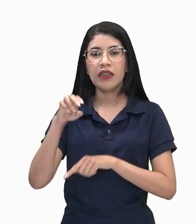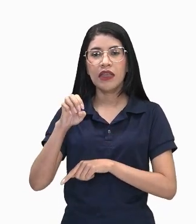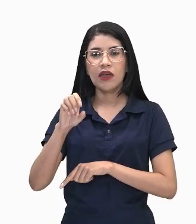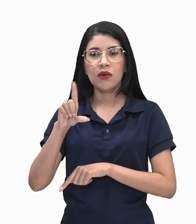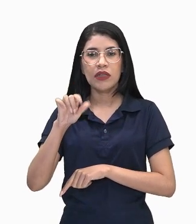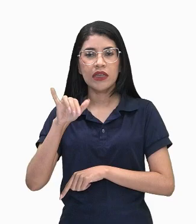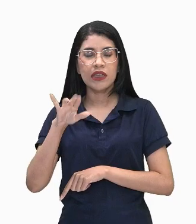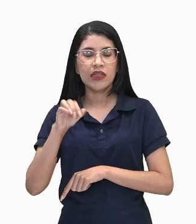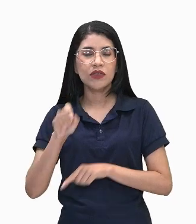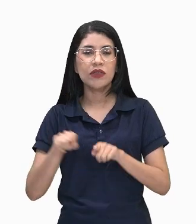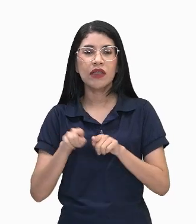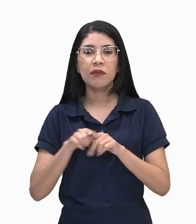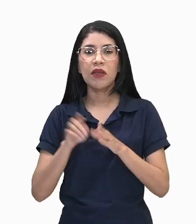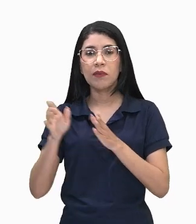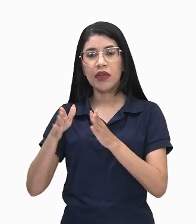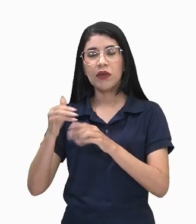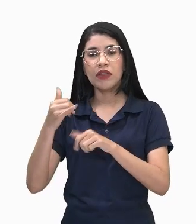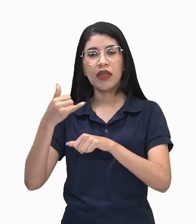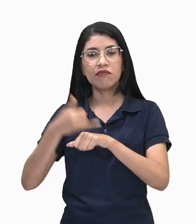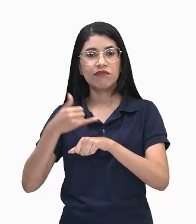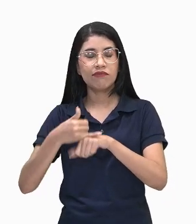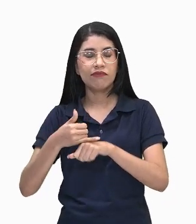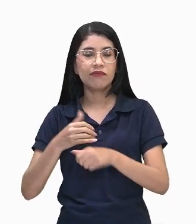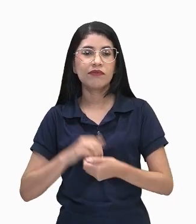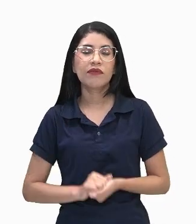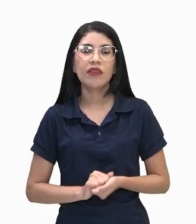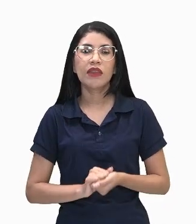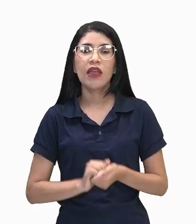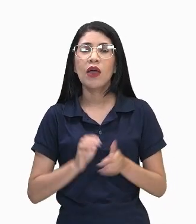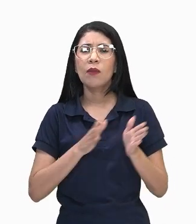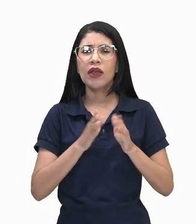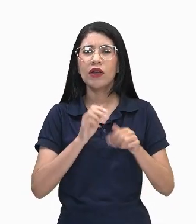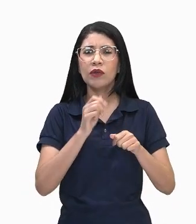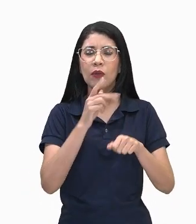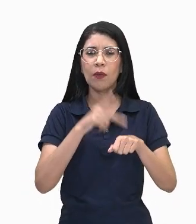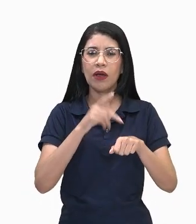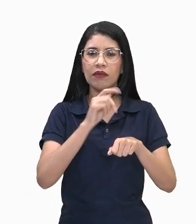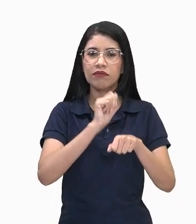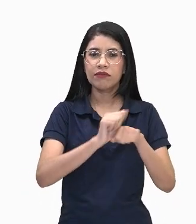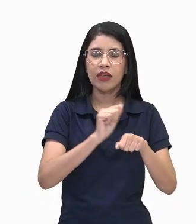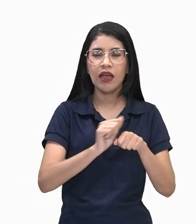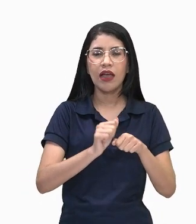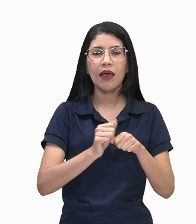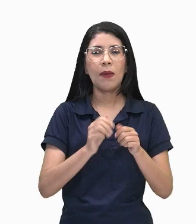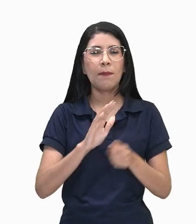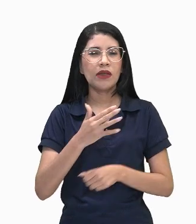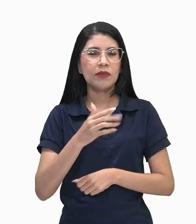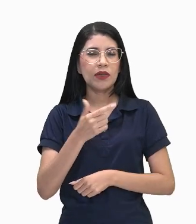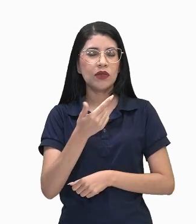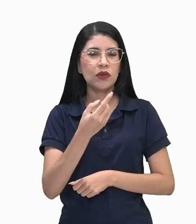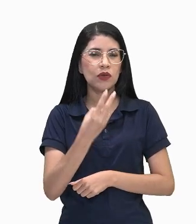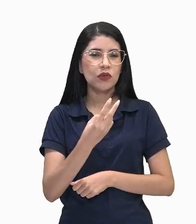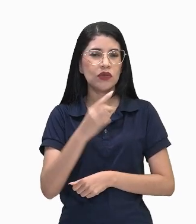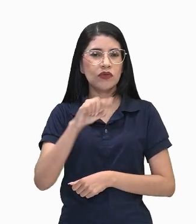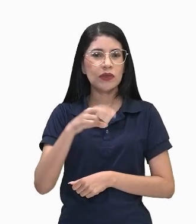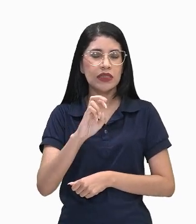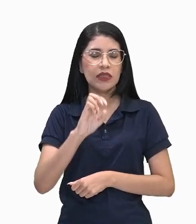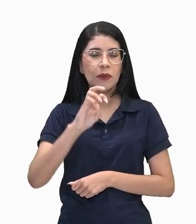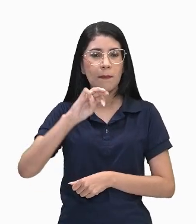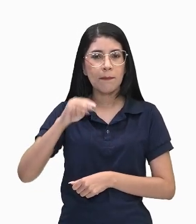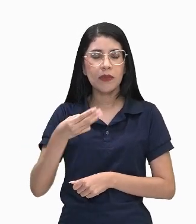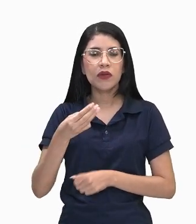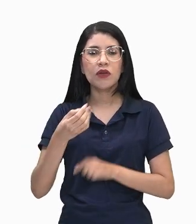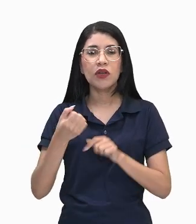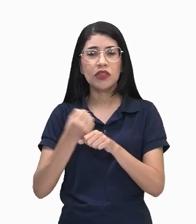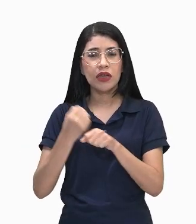dos Metais. Bem, no período Paleolítico, ele iniciou aproximadamente em 2,5 milhões de anos.